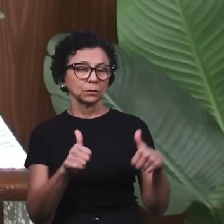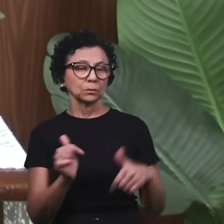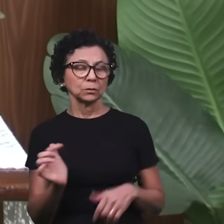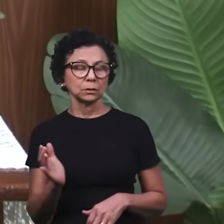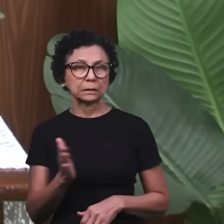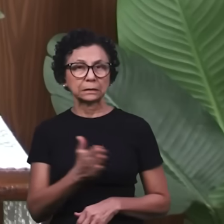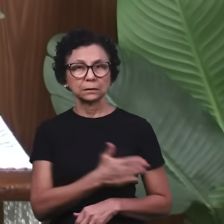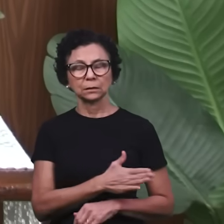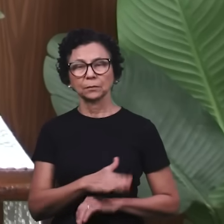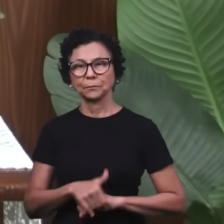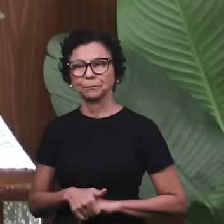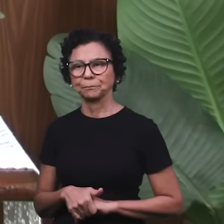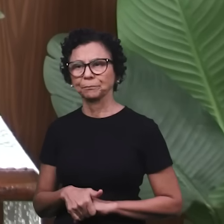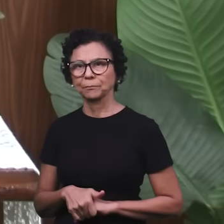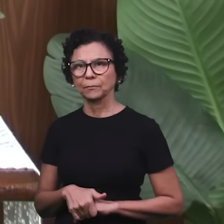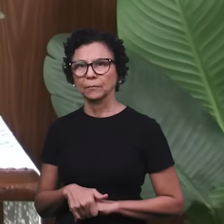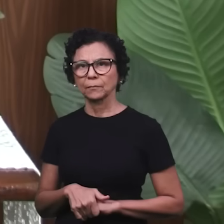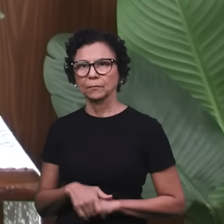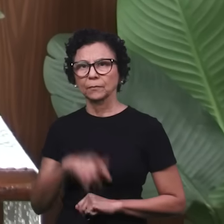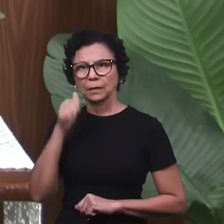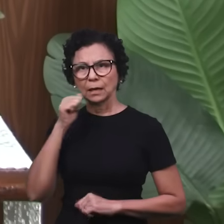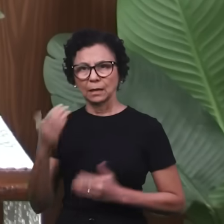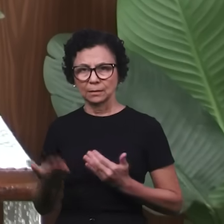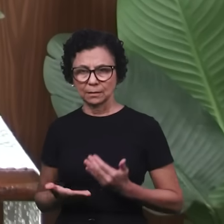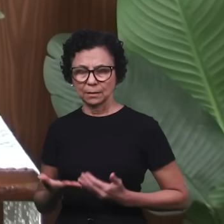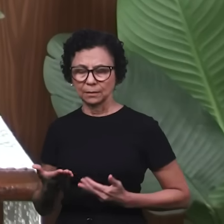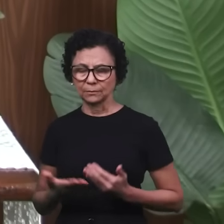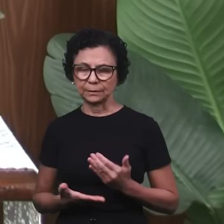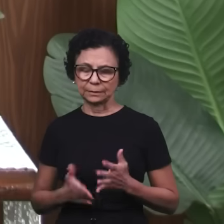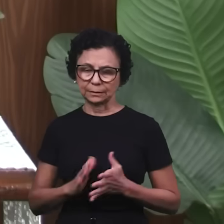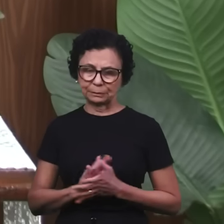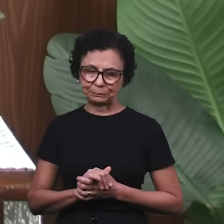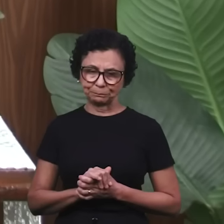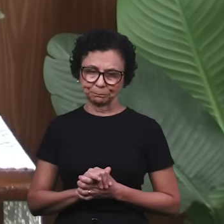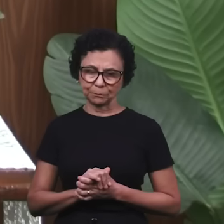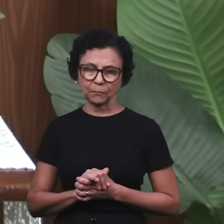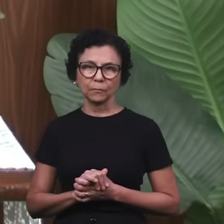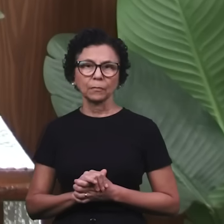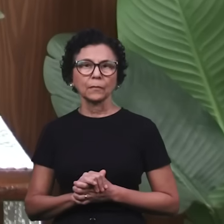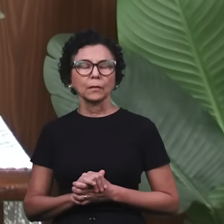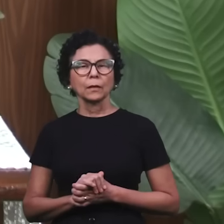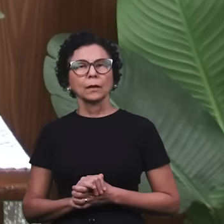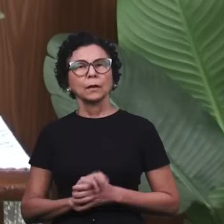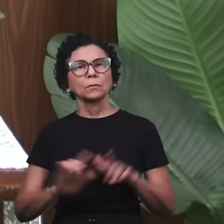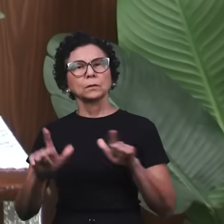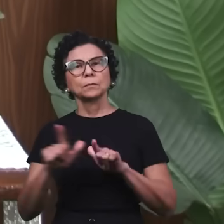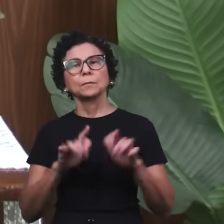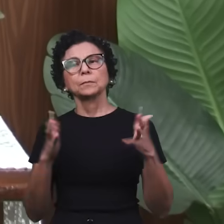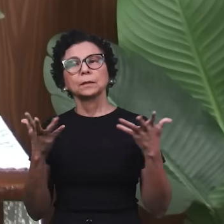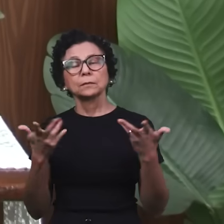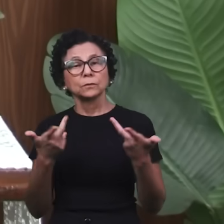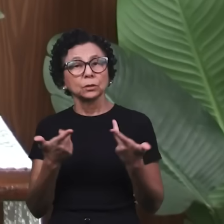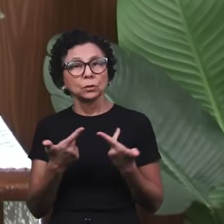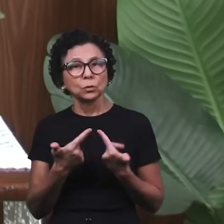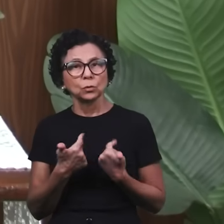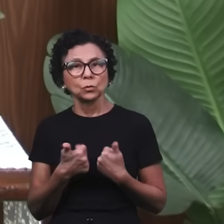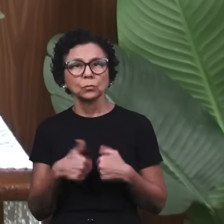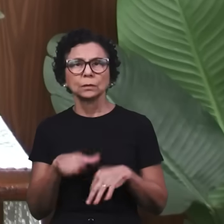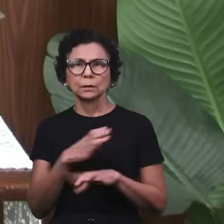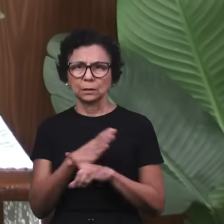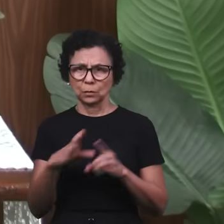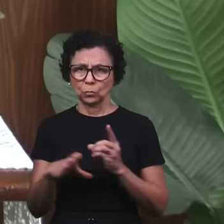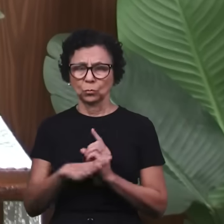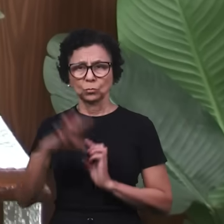algo maravilhoso para nós, porque ele não é só o culto às quartas-feiras. As irmãs, elas se